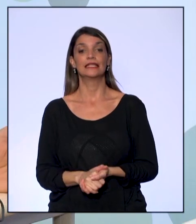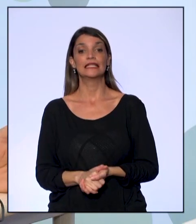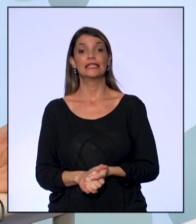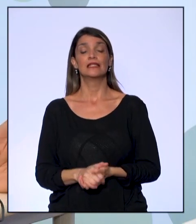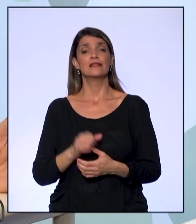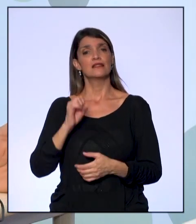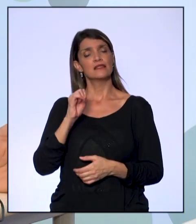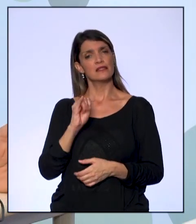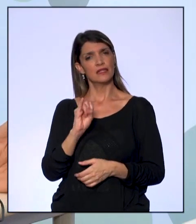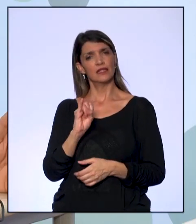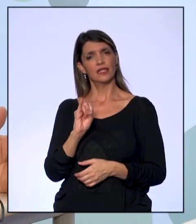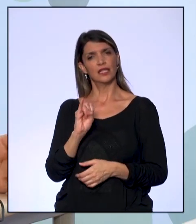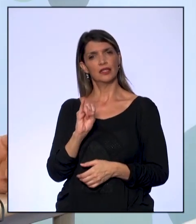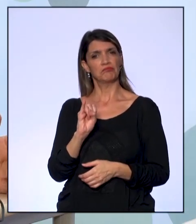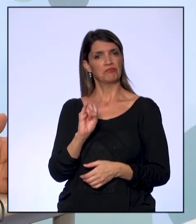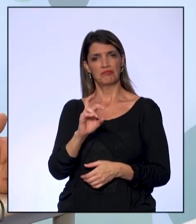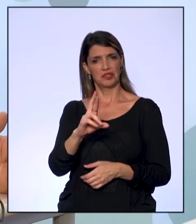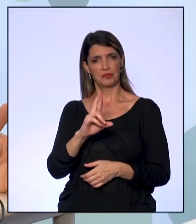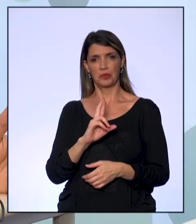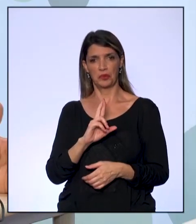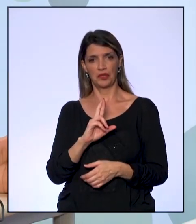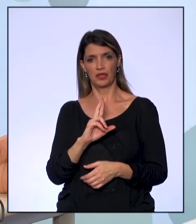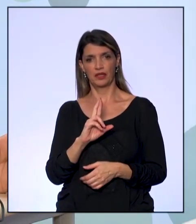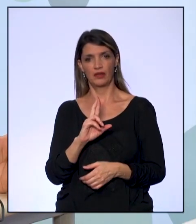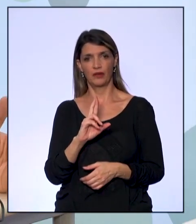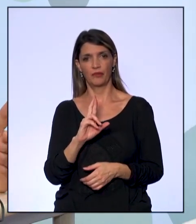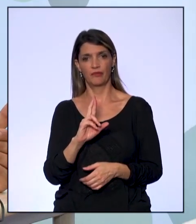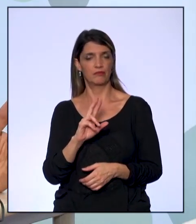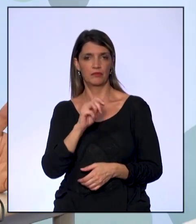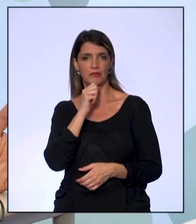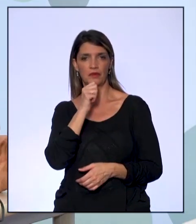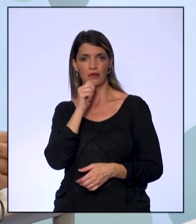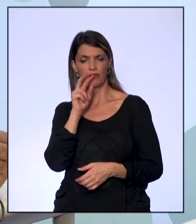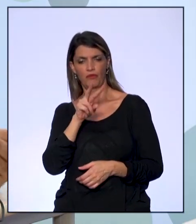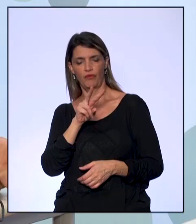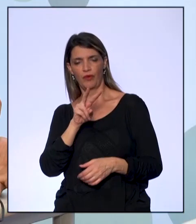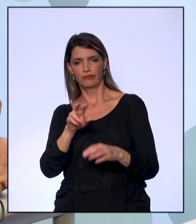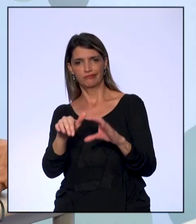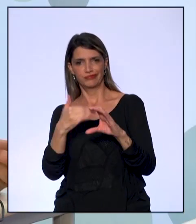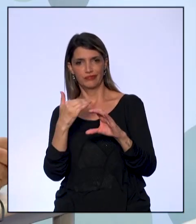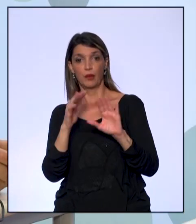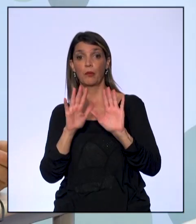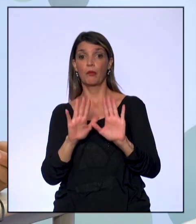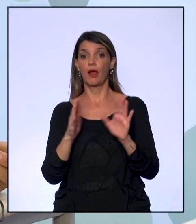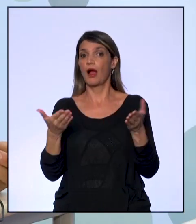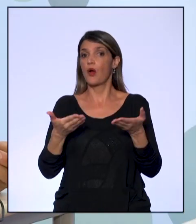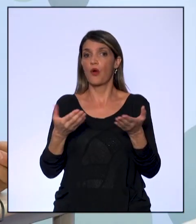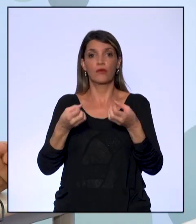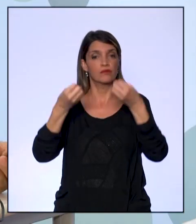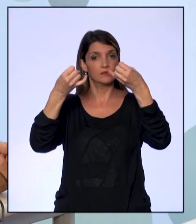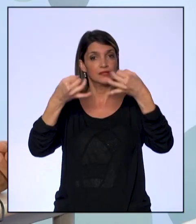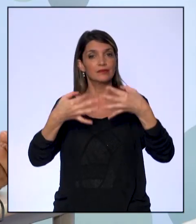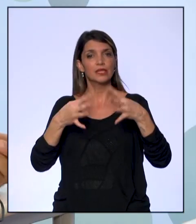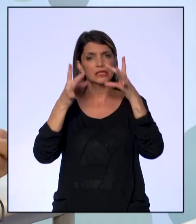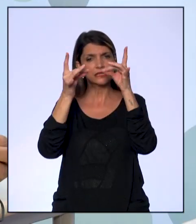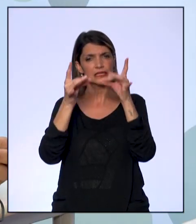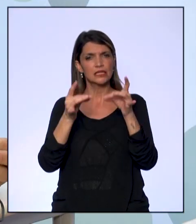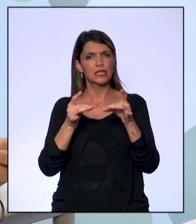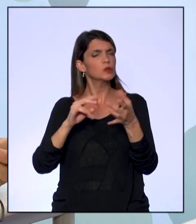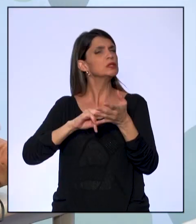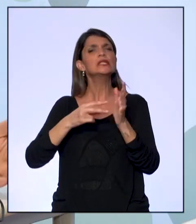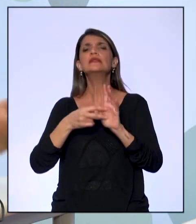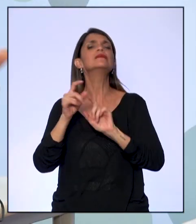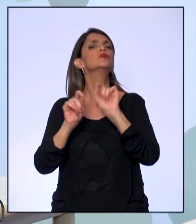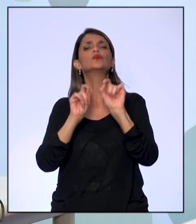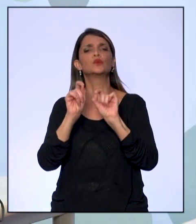se você tentou responder ainda de nos vemos no 7 agora nós vamos passar a explicar o que que seria a